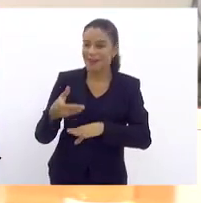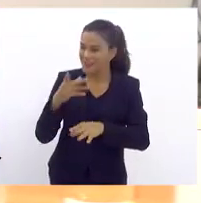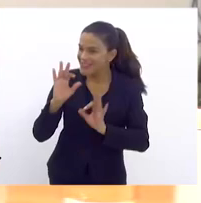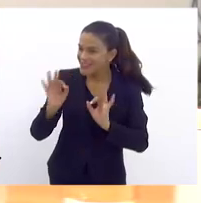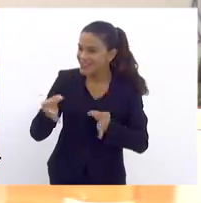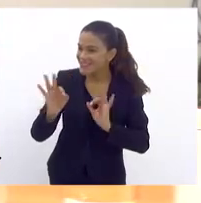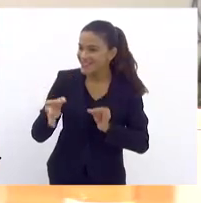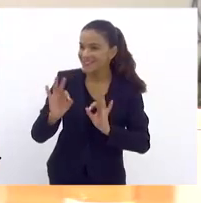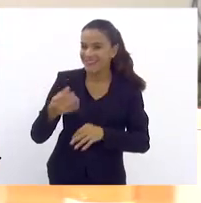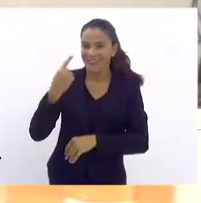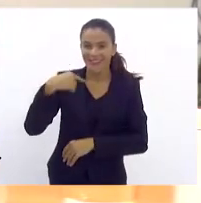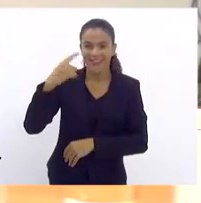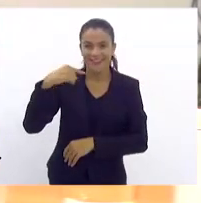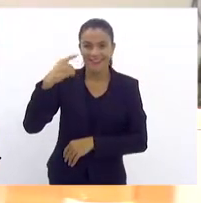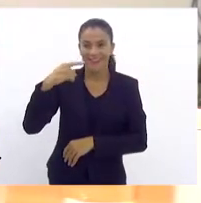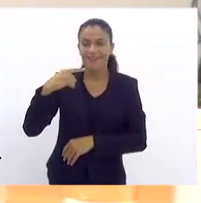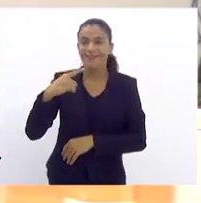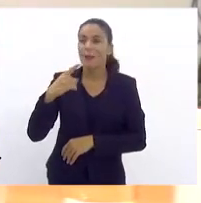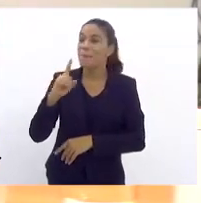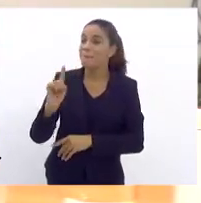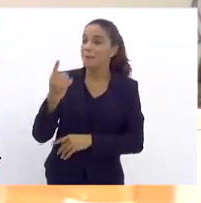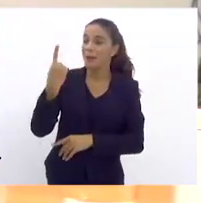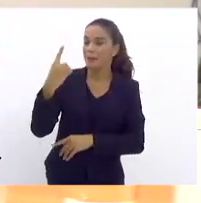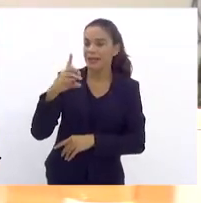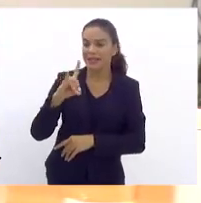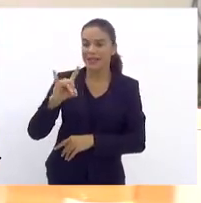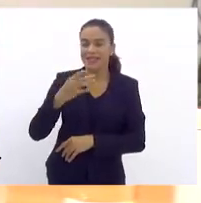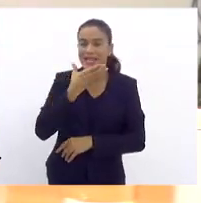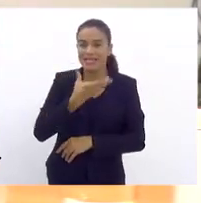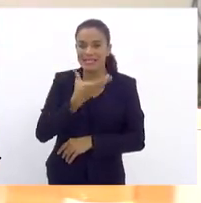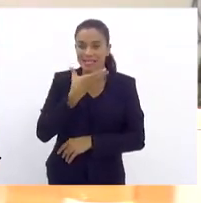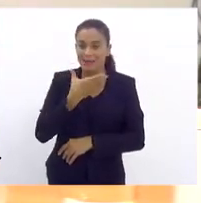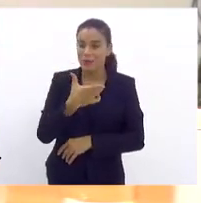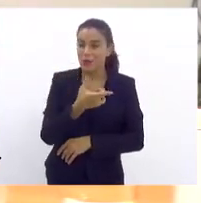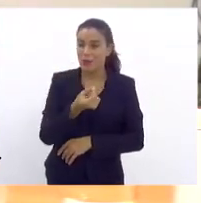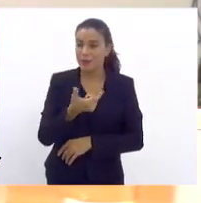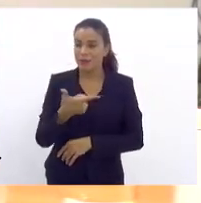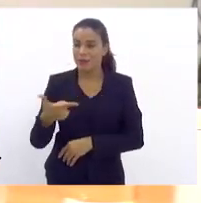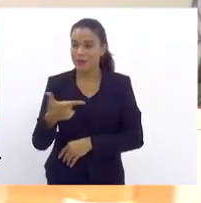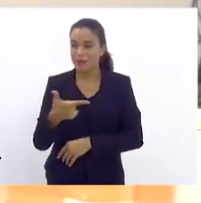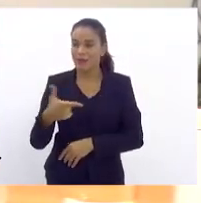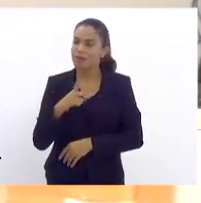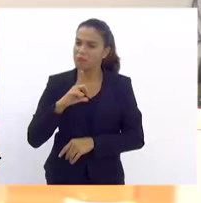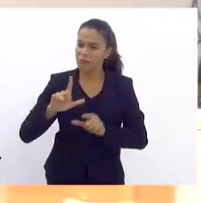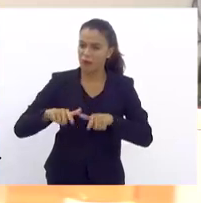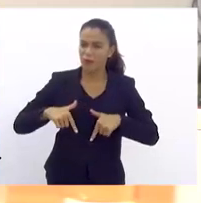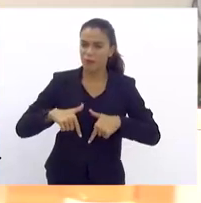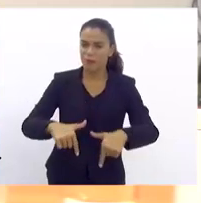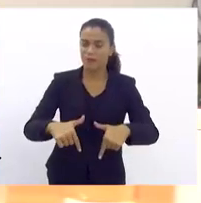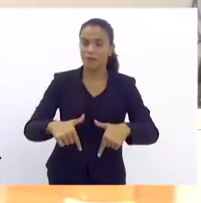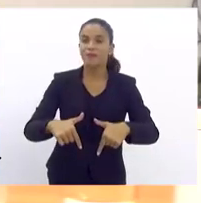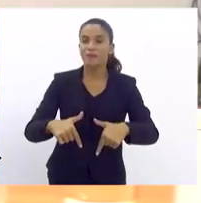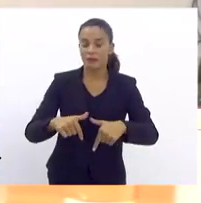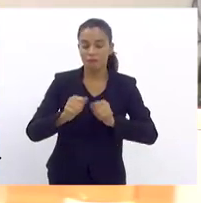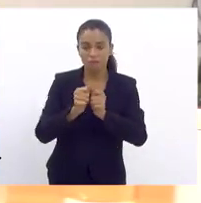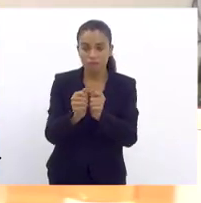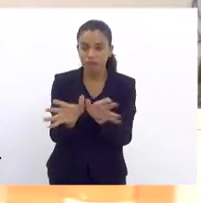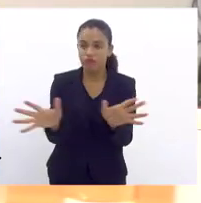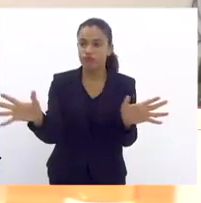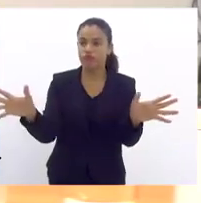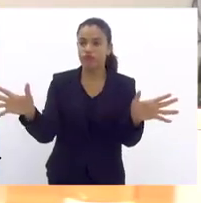Doutor Geraldo no dia primeiro de dezembro de 2022 nós tivemos uma ação Ampla